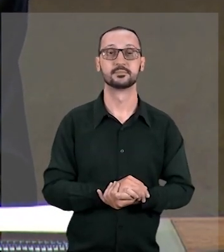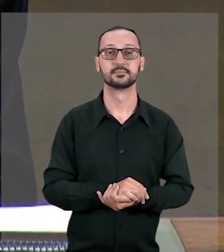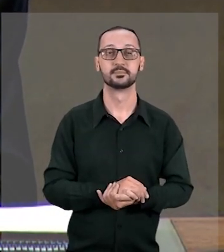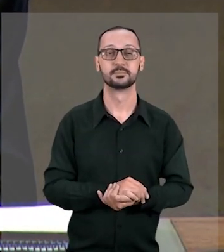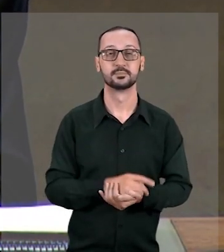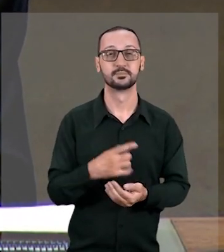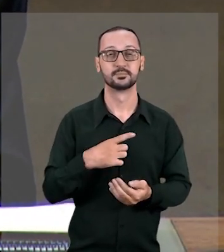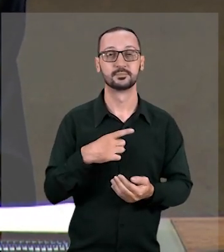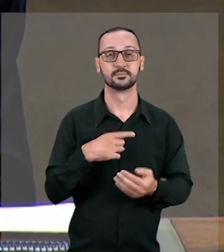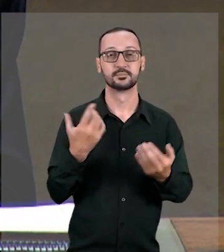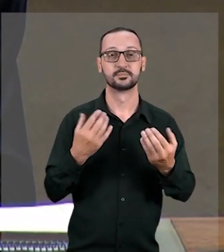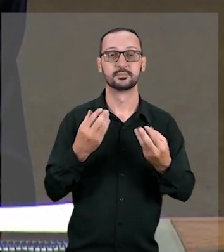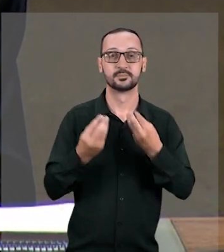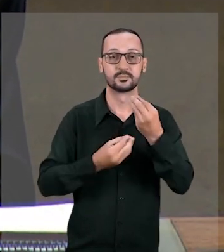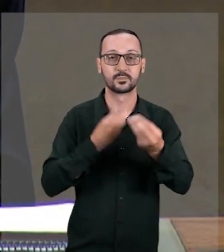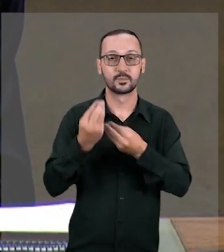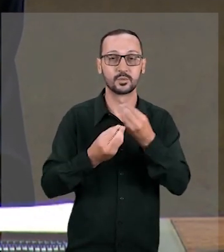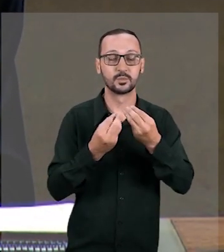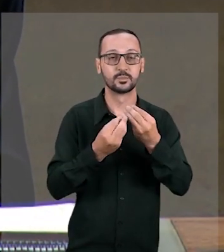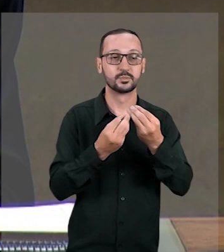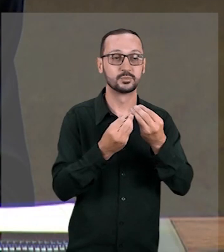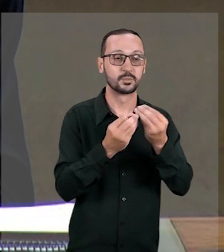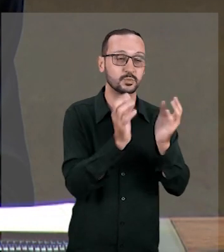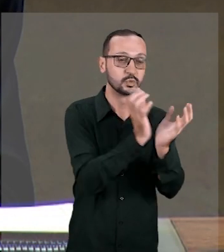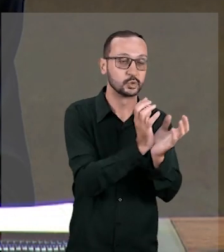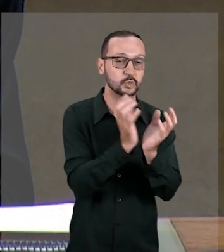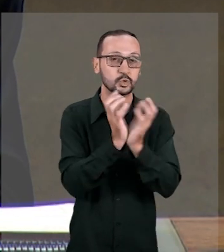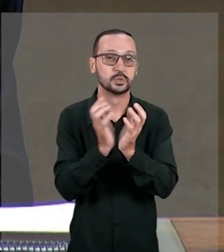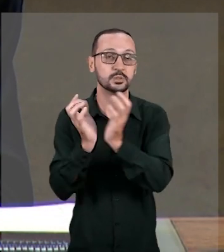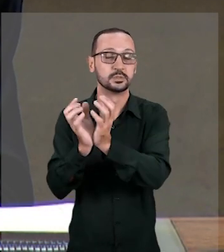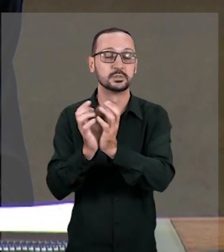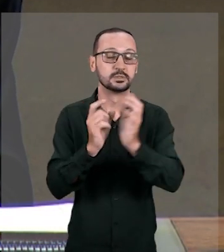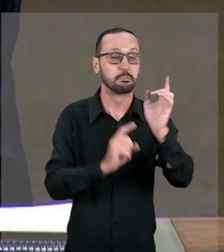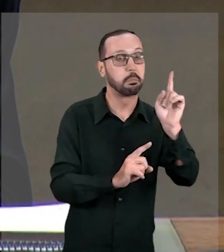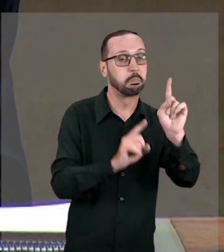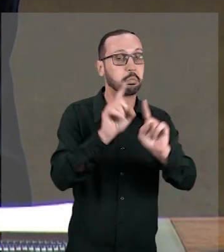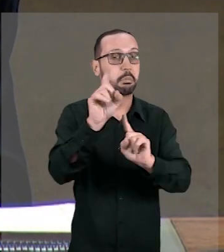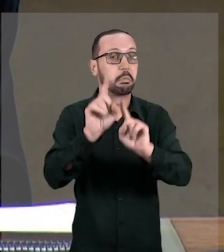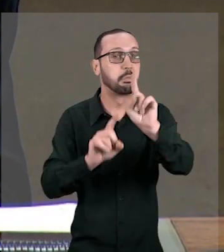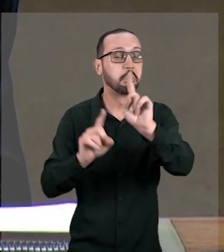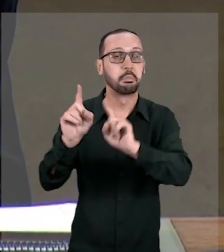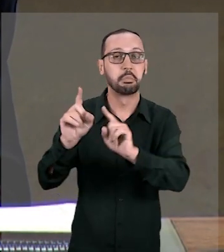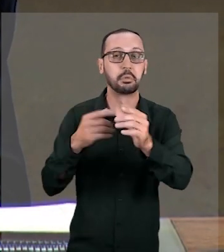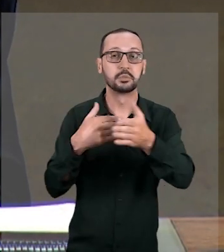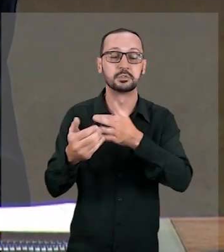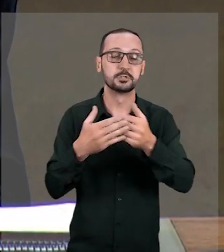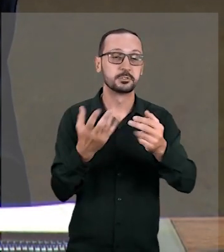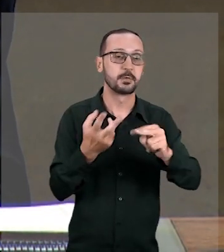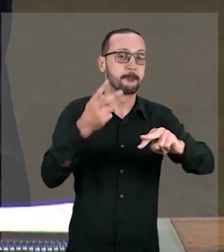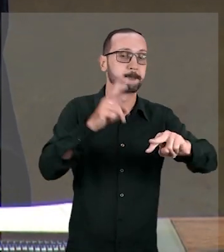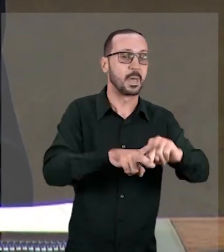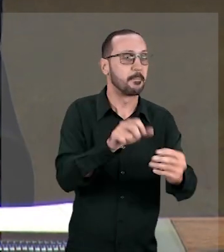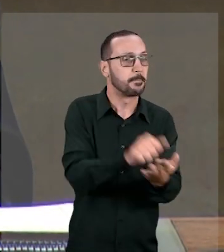sem excessos de tipificações e sem exacerbações desproporcionais de